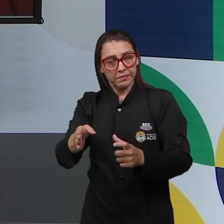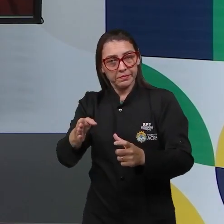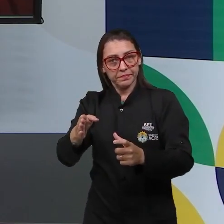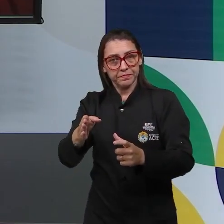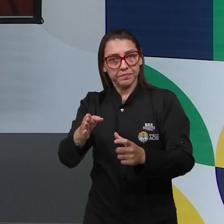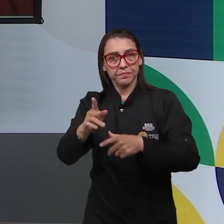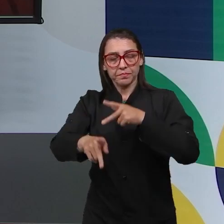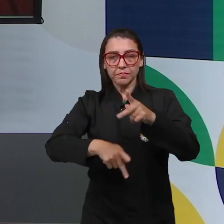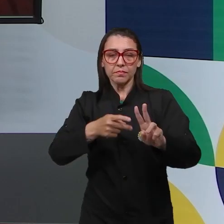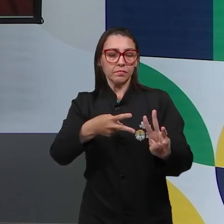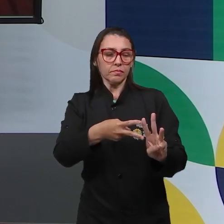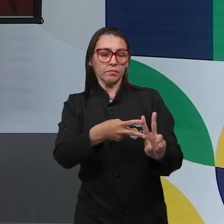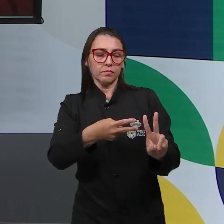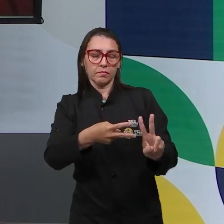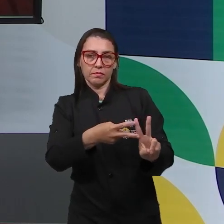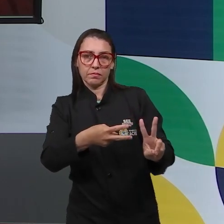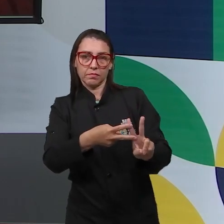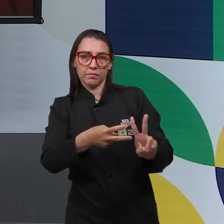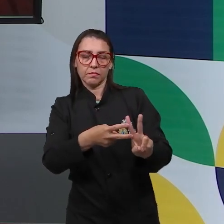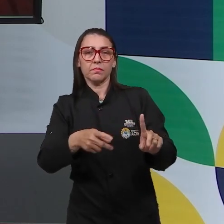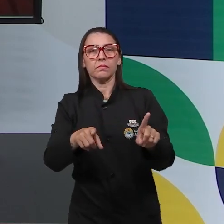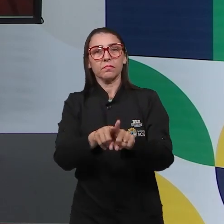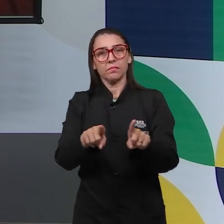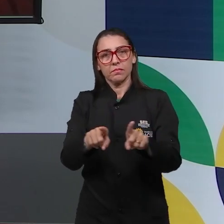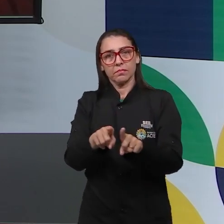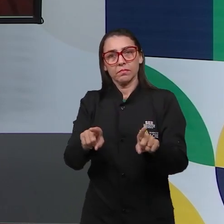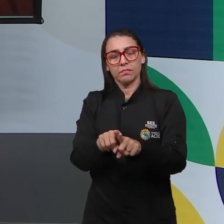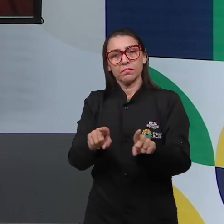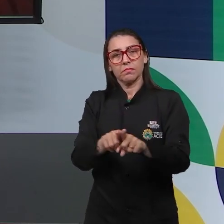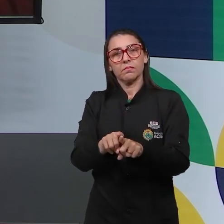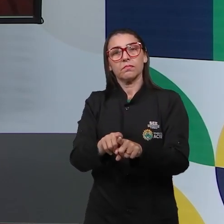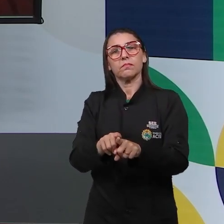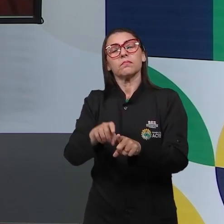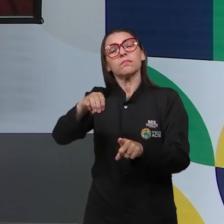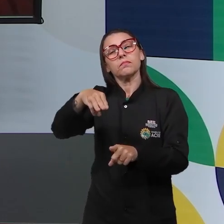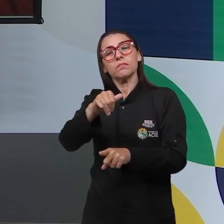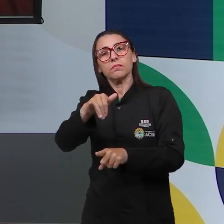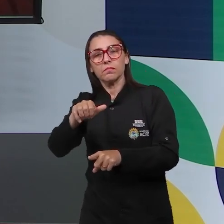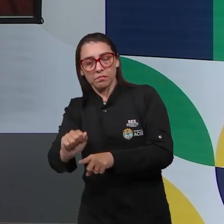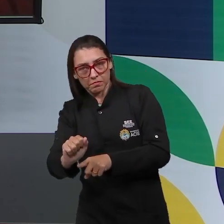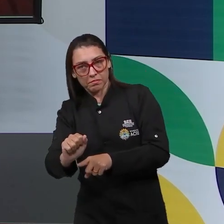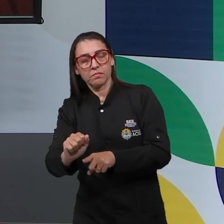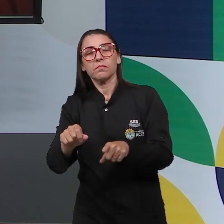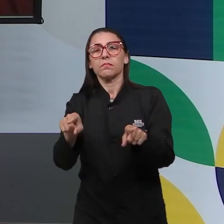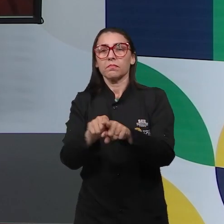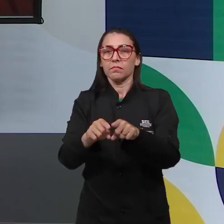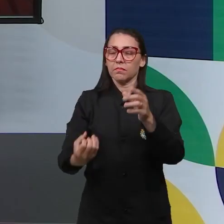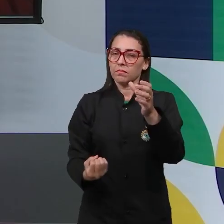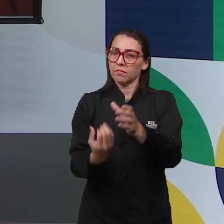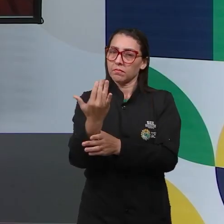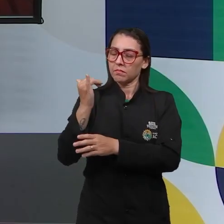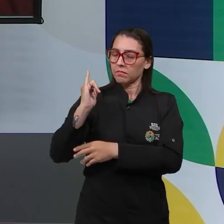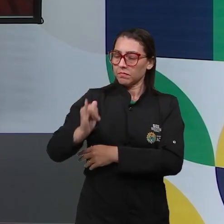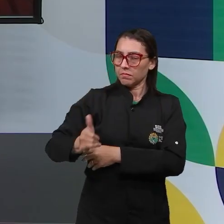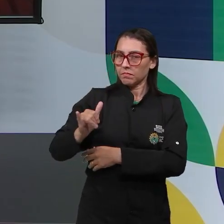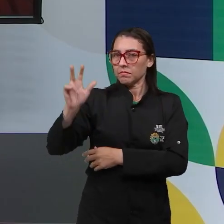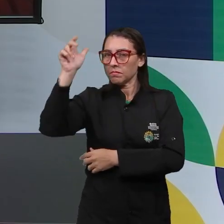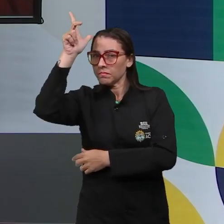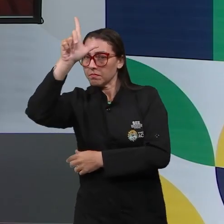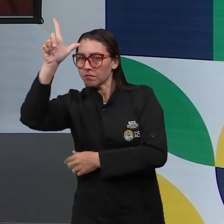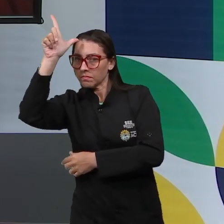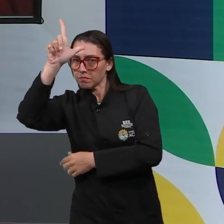da população indígena, tá bom? Dos quechos, dos aimaras. Então, elas se mesclaram ali e deram origem a essas narrativas aí, essas